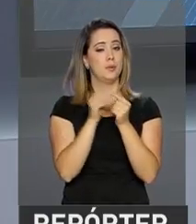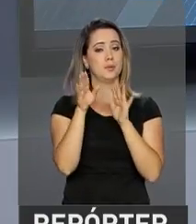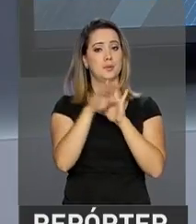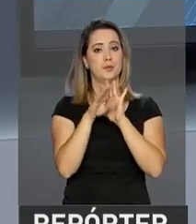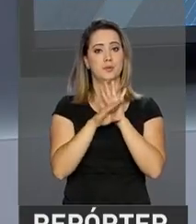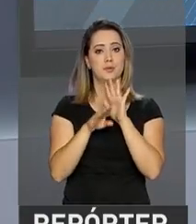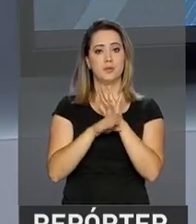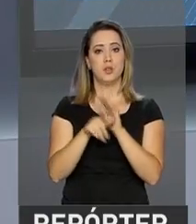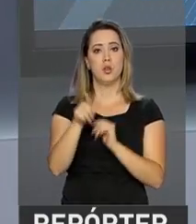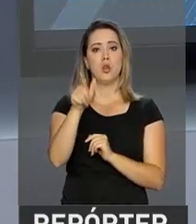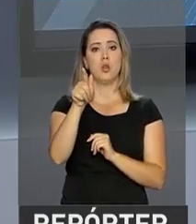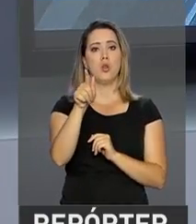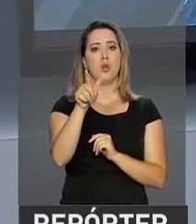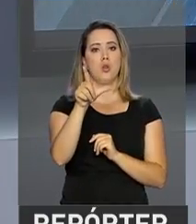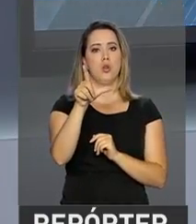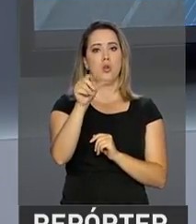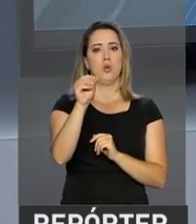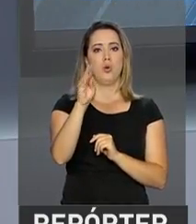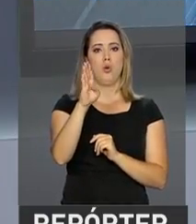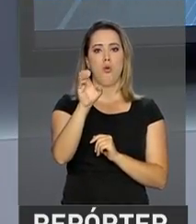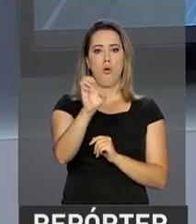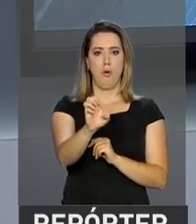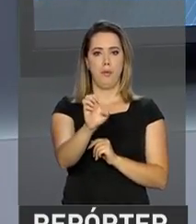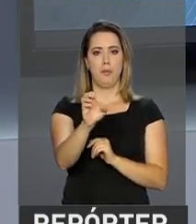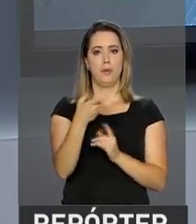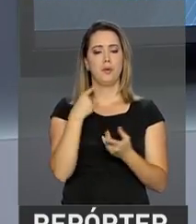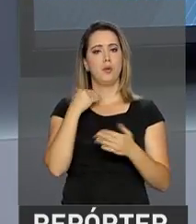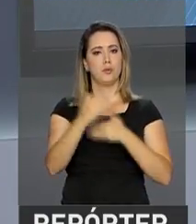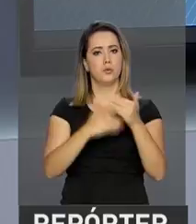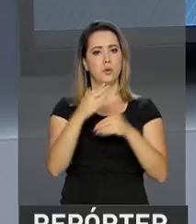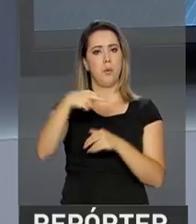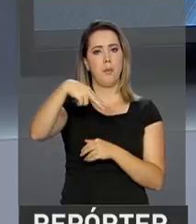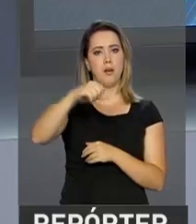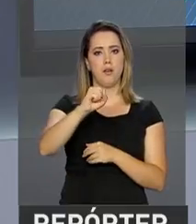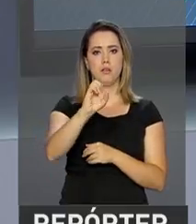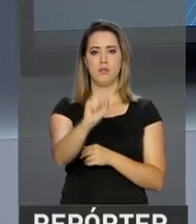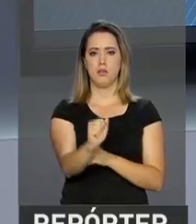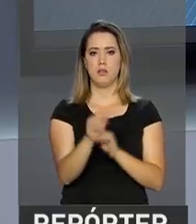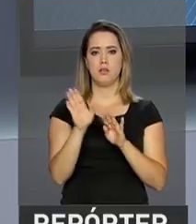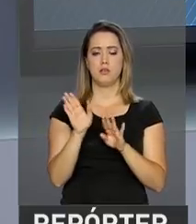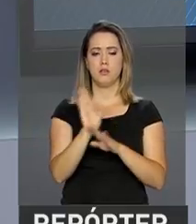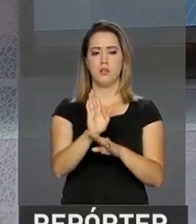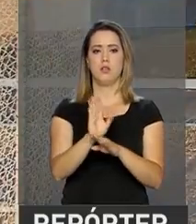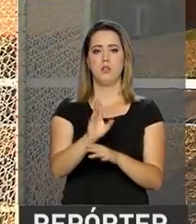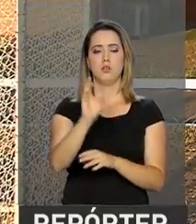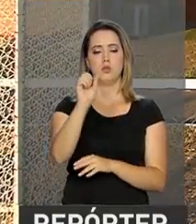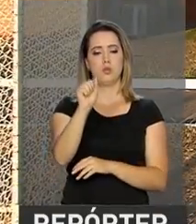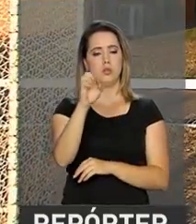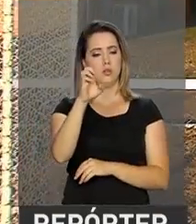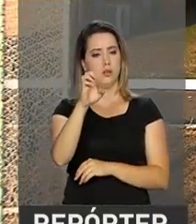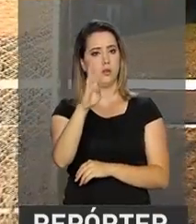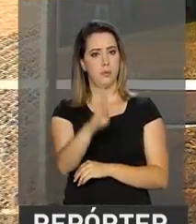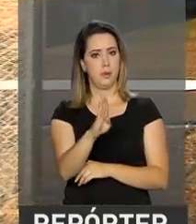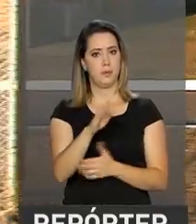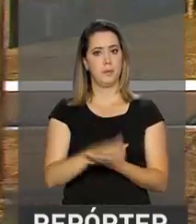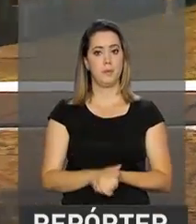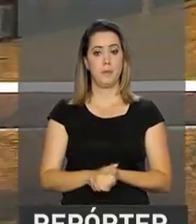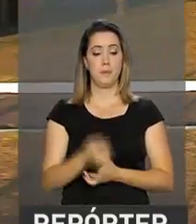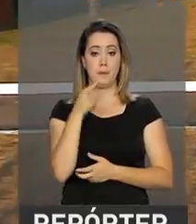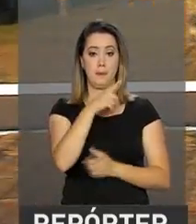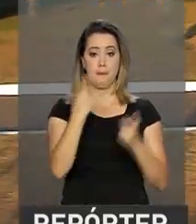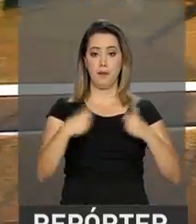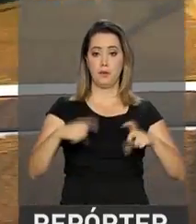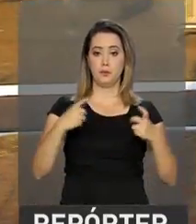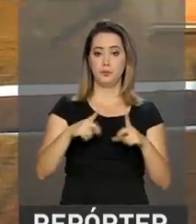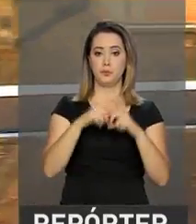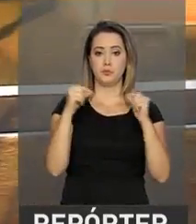globe mantido pela nasa e que conta com o apoio da agência espacial brasileira nessa escola de